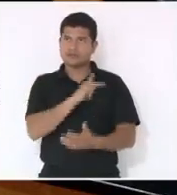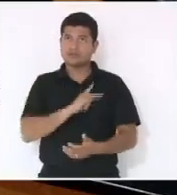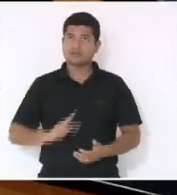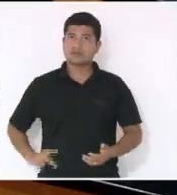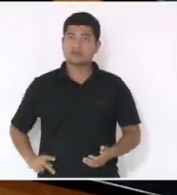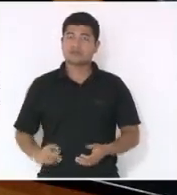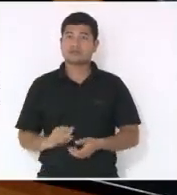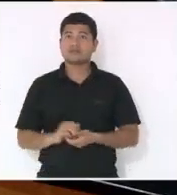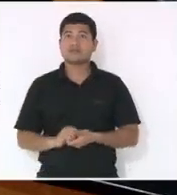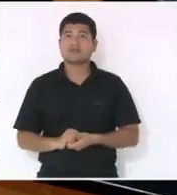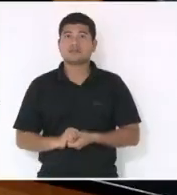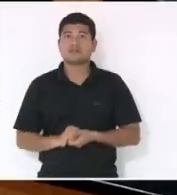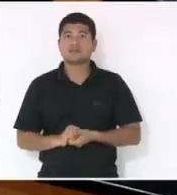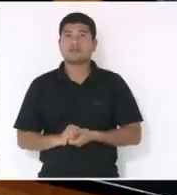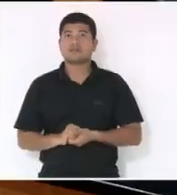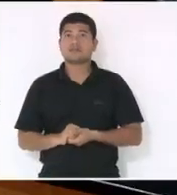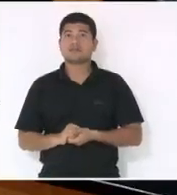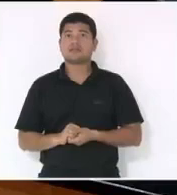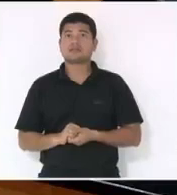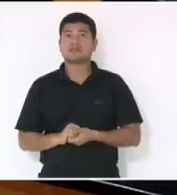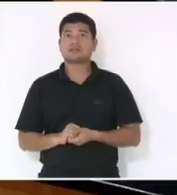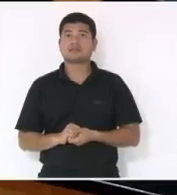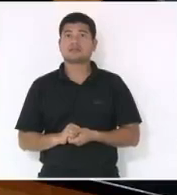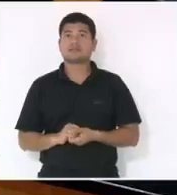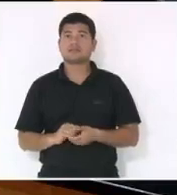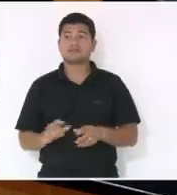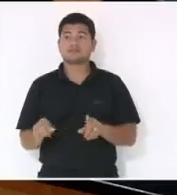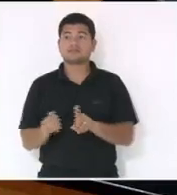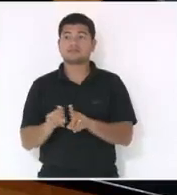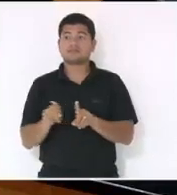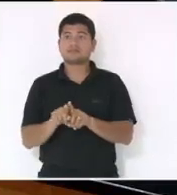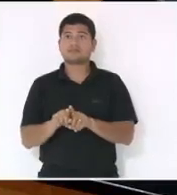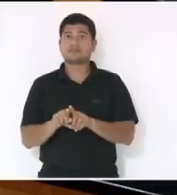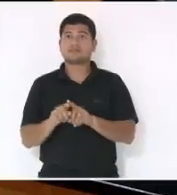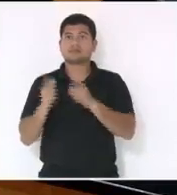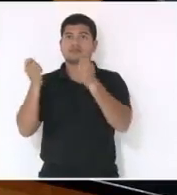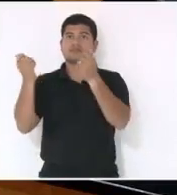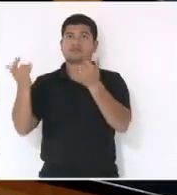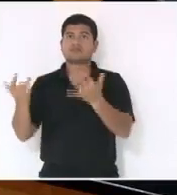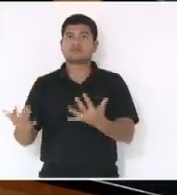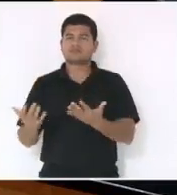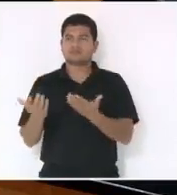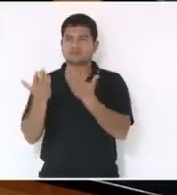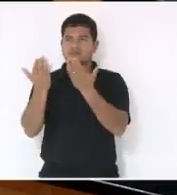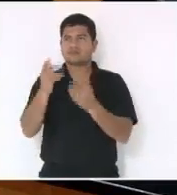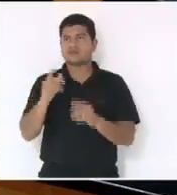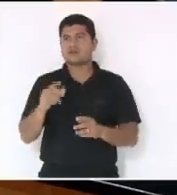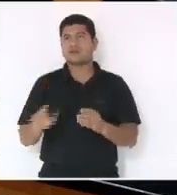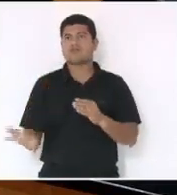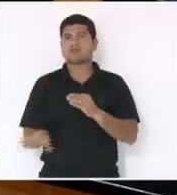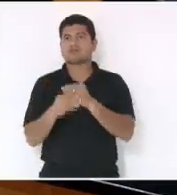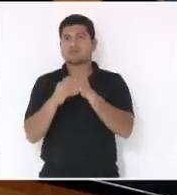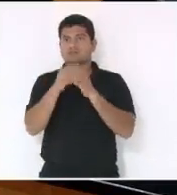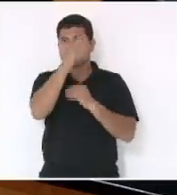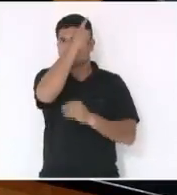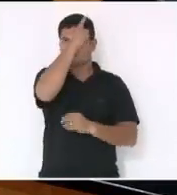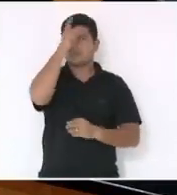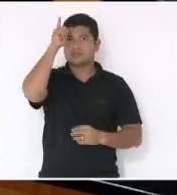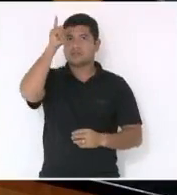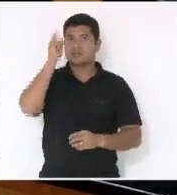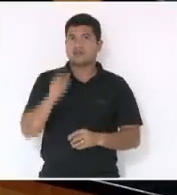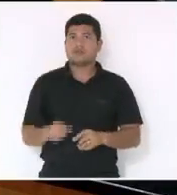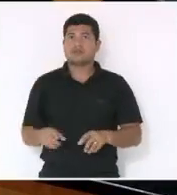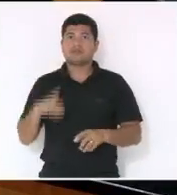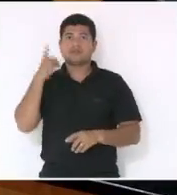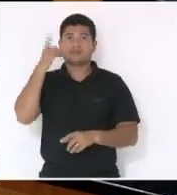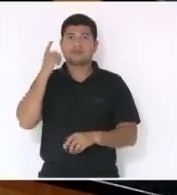fazendo menção às palavras do deputado Gabriel, deputado de